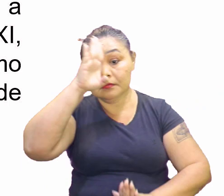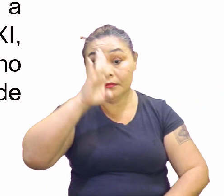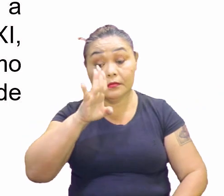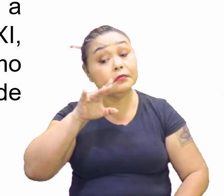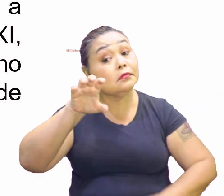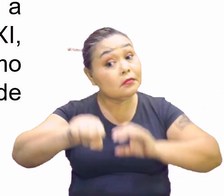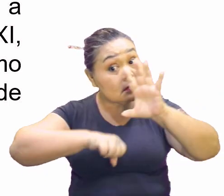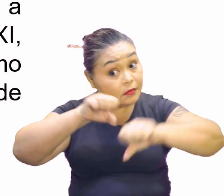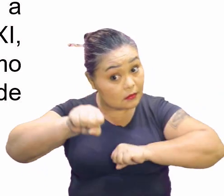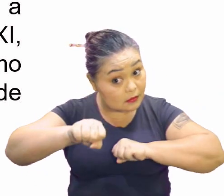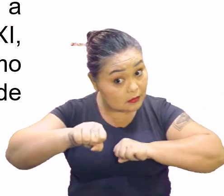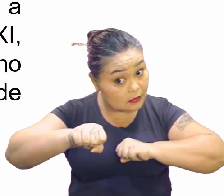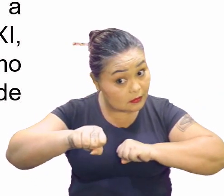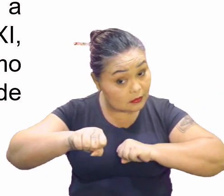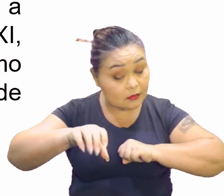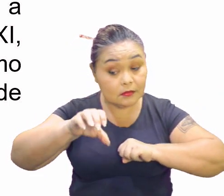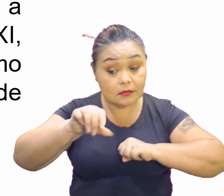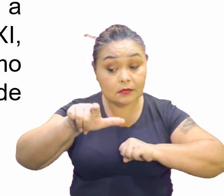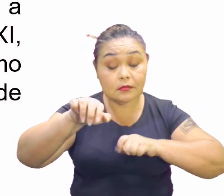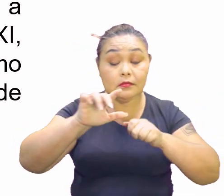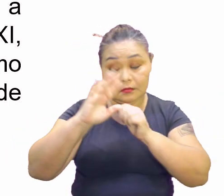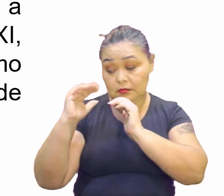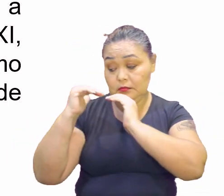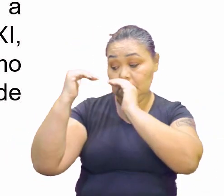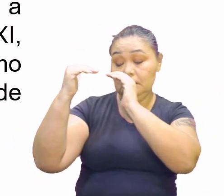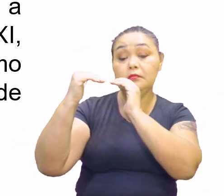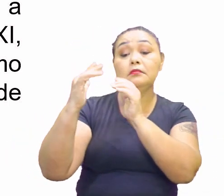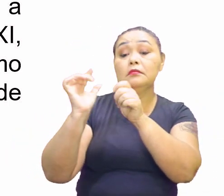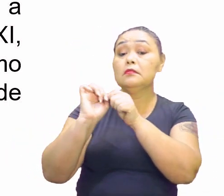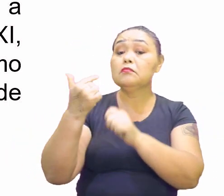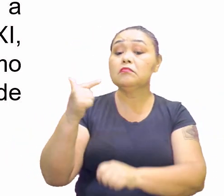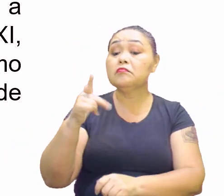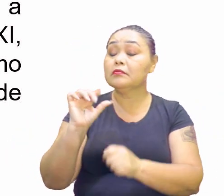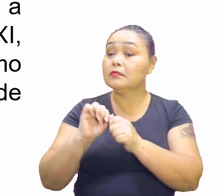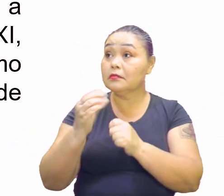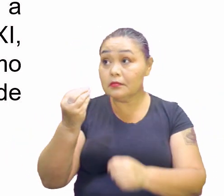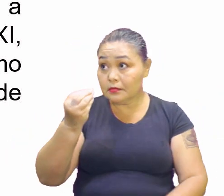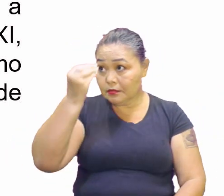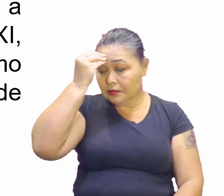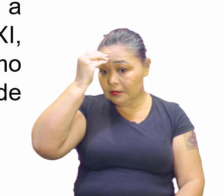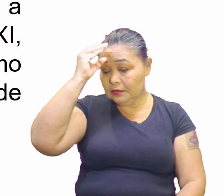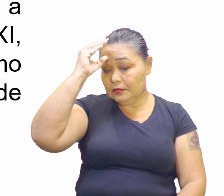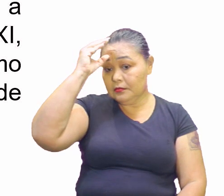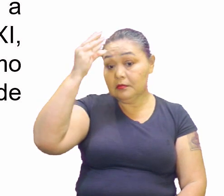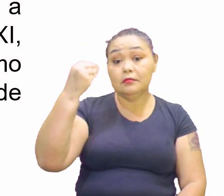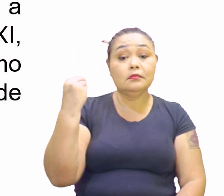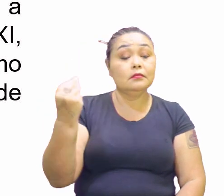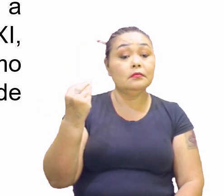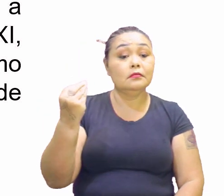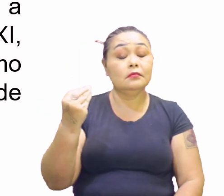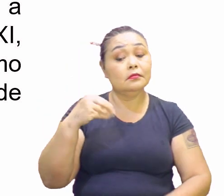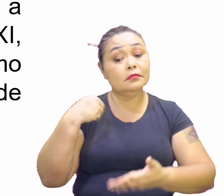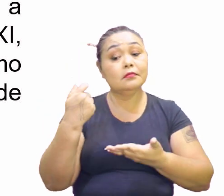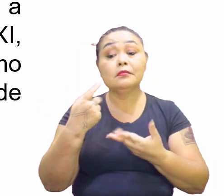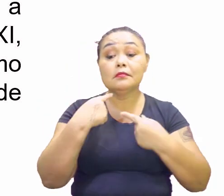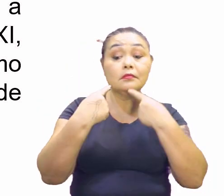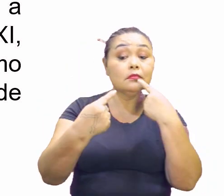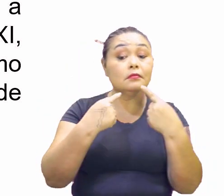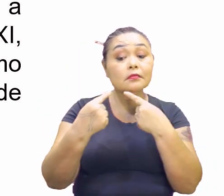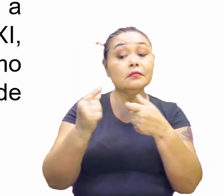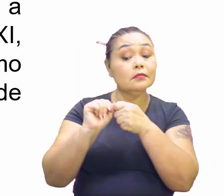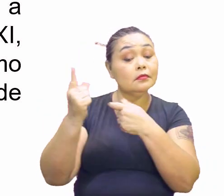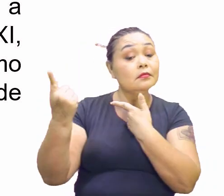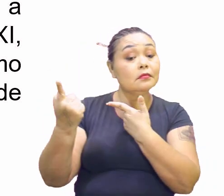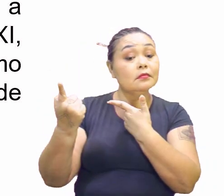Brasil, colônia, fala das elites. Se ela não tivesse esse conhecimento, como que daria para argumentar